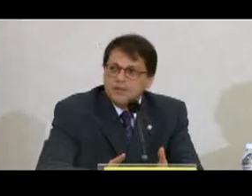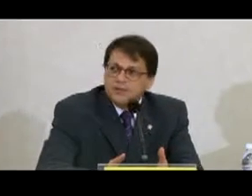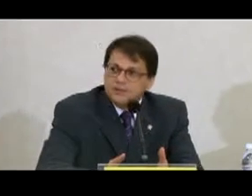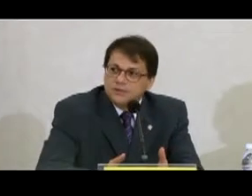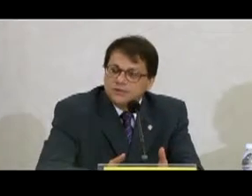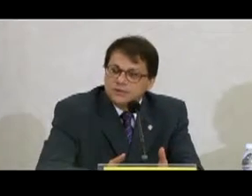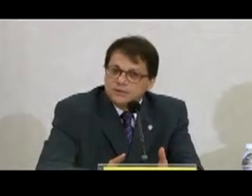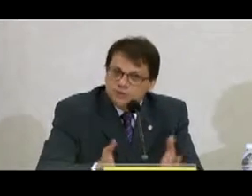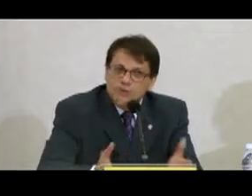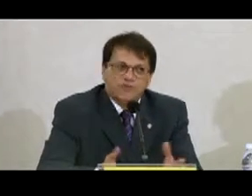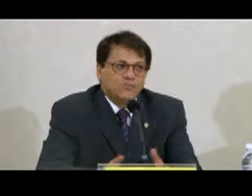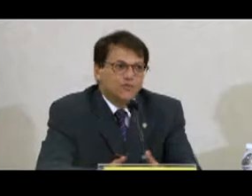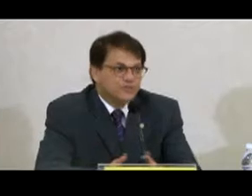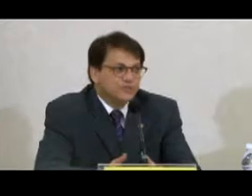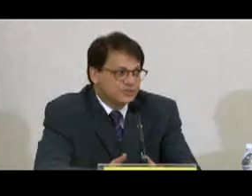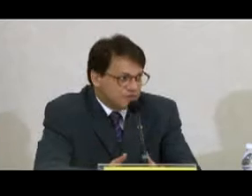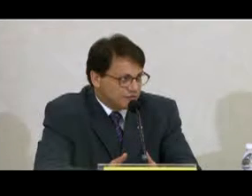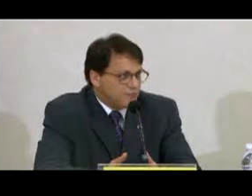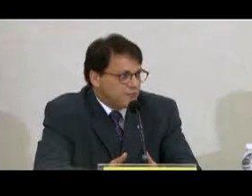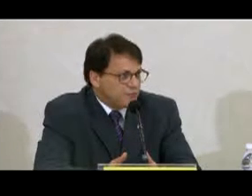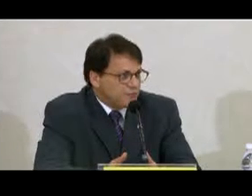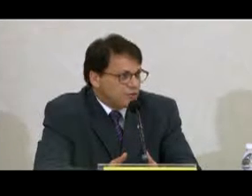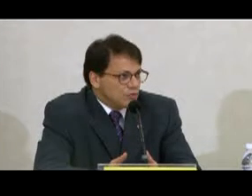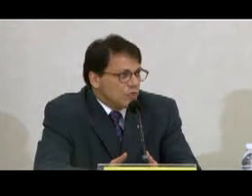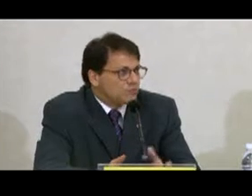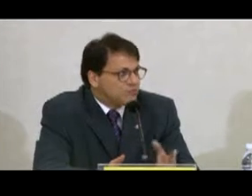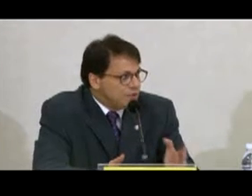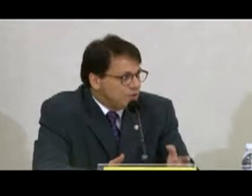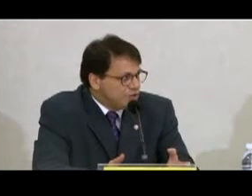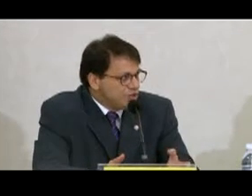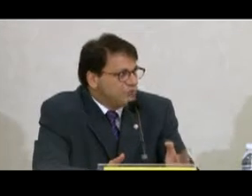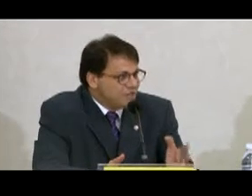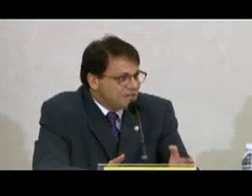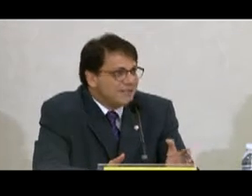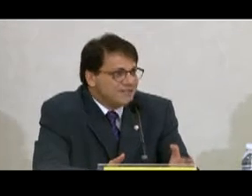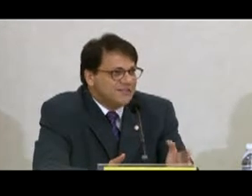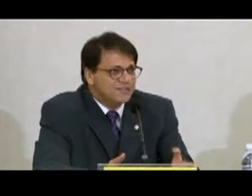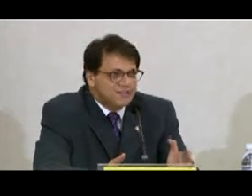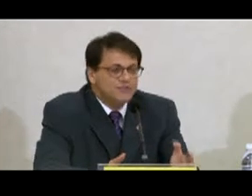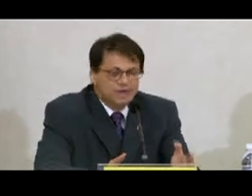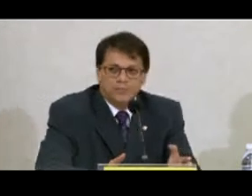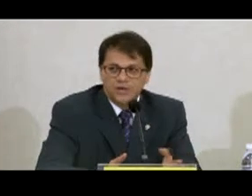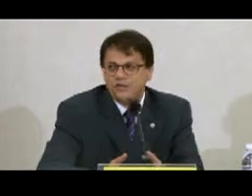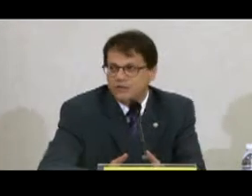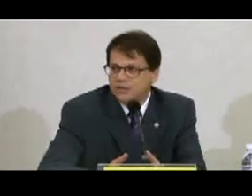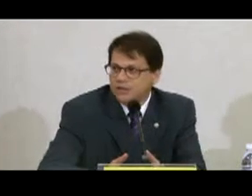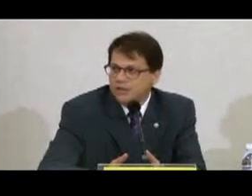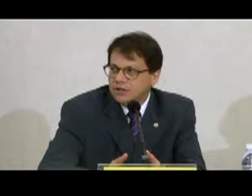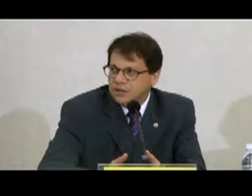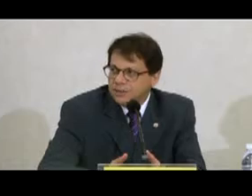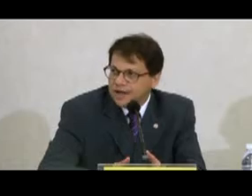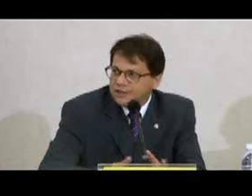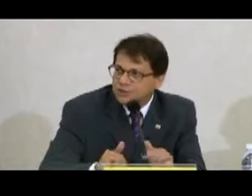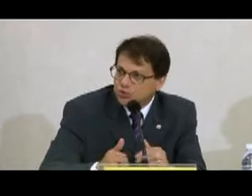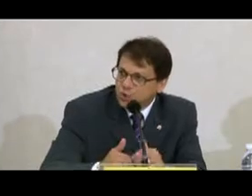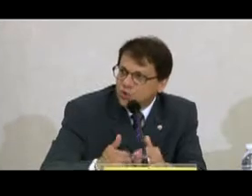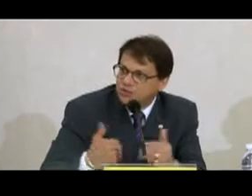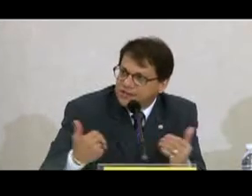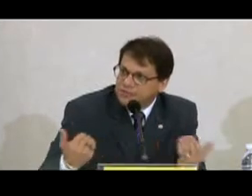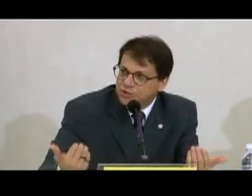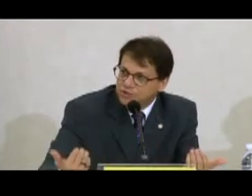tema de uma forma inclusiva, contribuindo decisivamente para